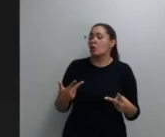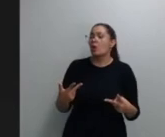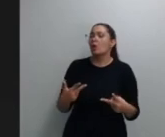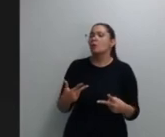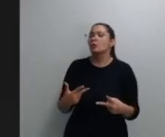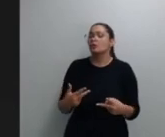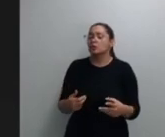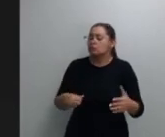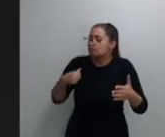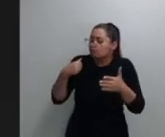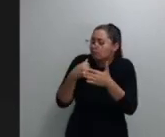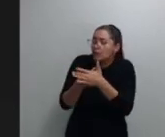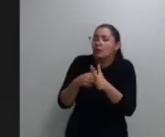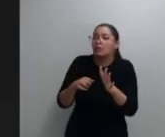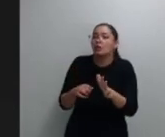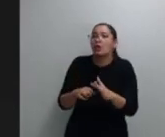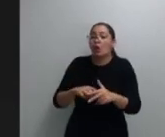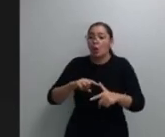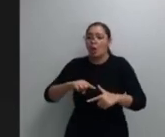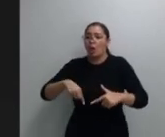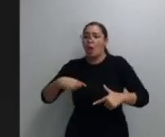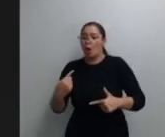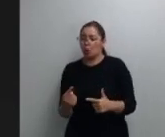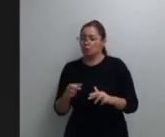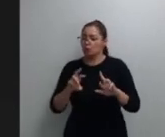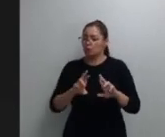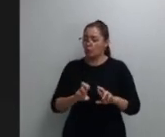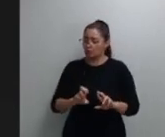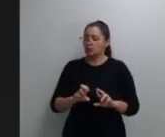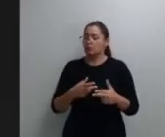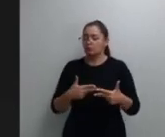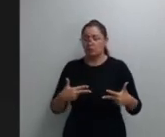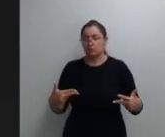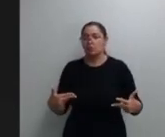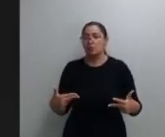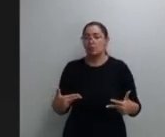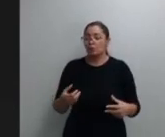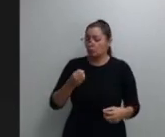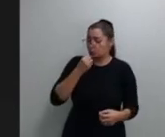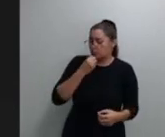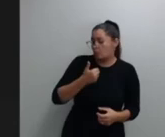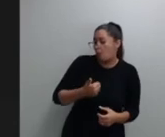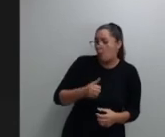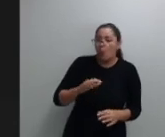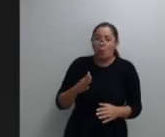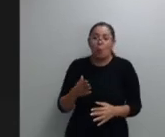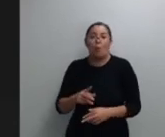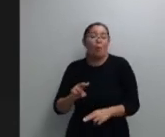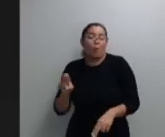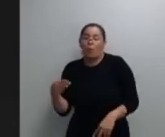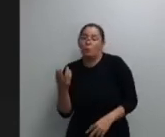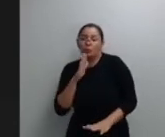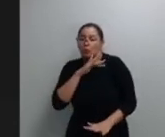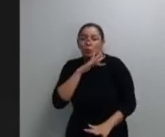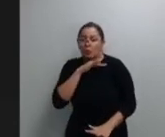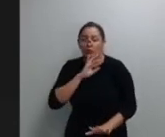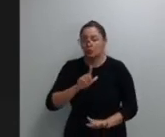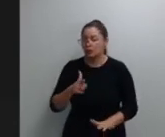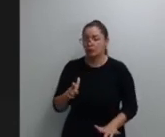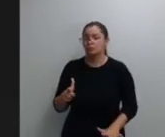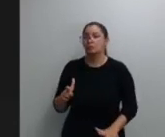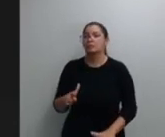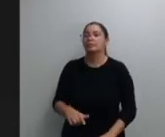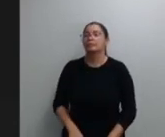combatido é outro aspecto não estamos tratando se é bom ou se é ruim se nós somos jefersonianos ou se